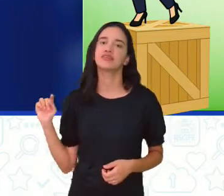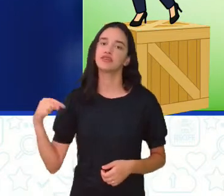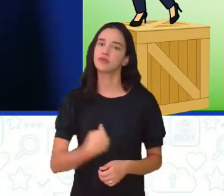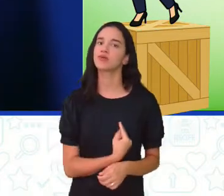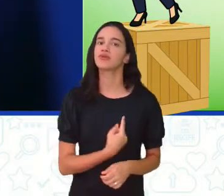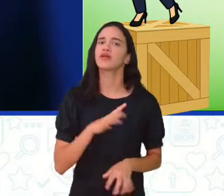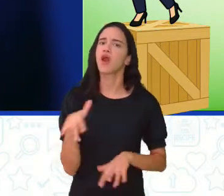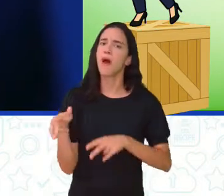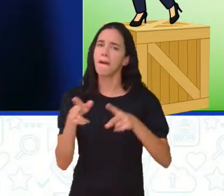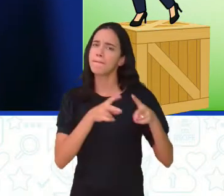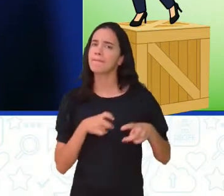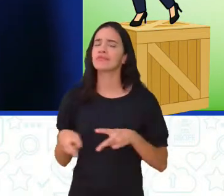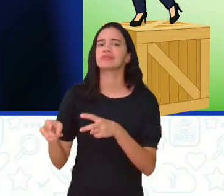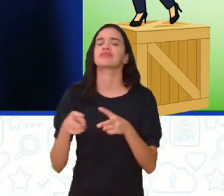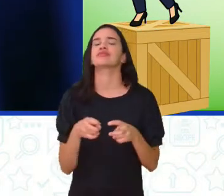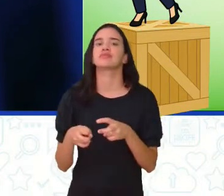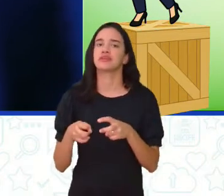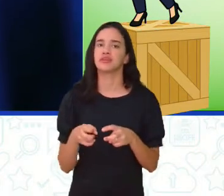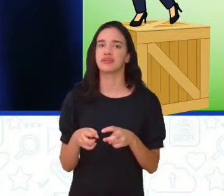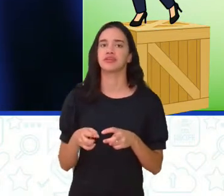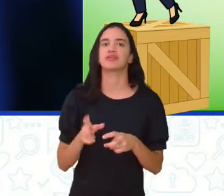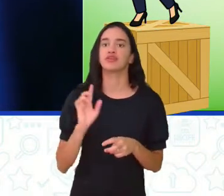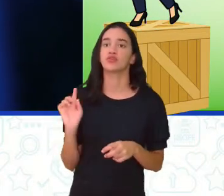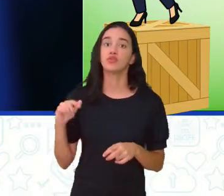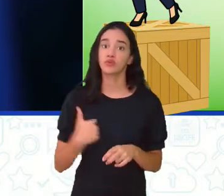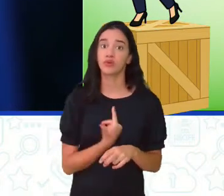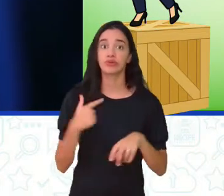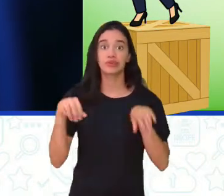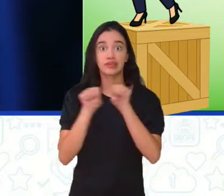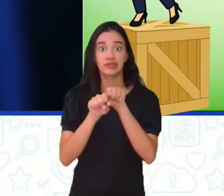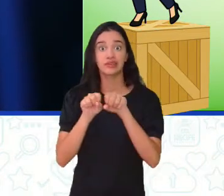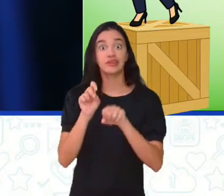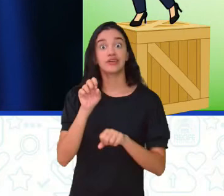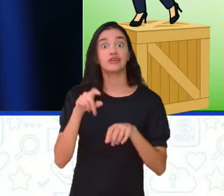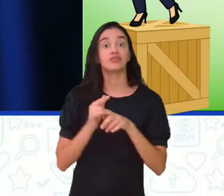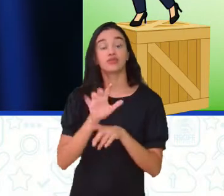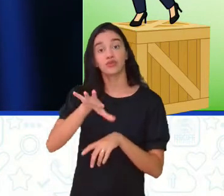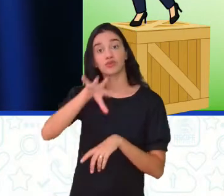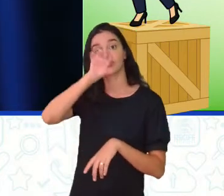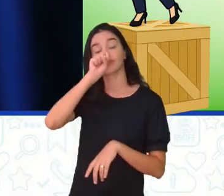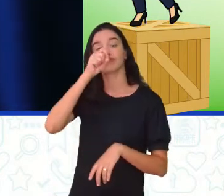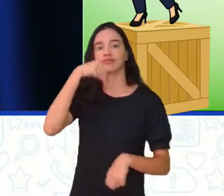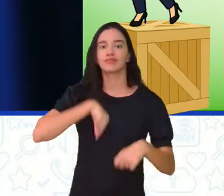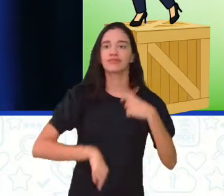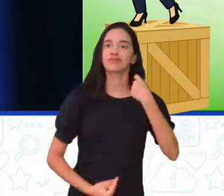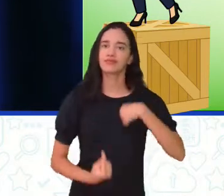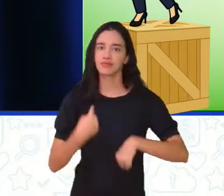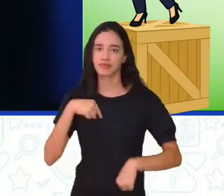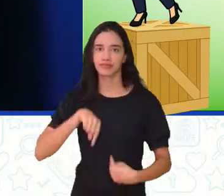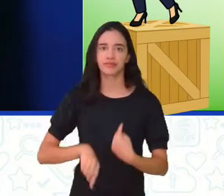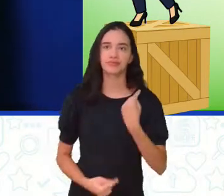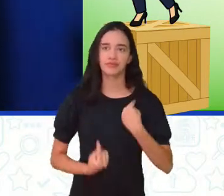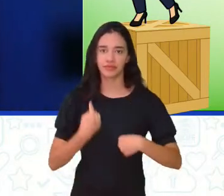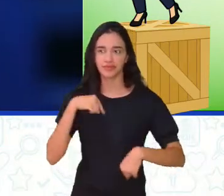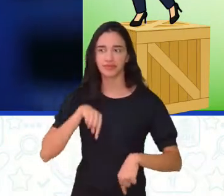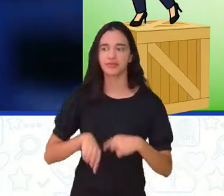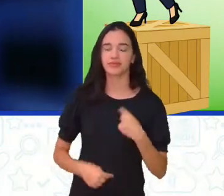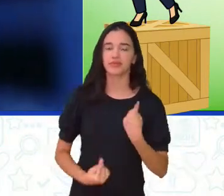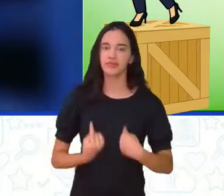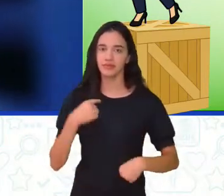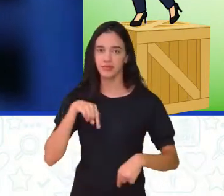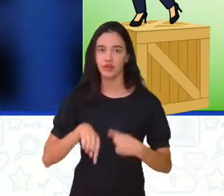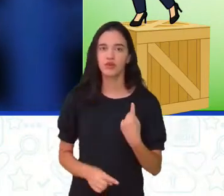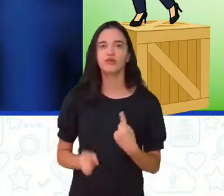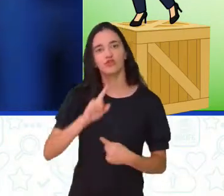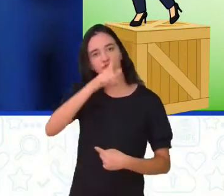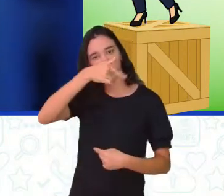né, perceber a questão aí do nosso sistema respiratório. Então, estou deixando mais uma vez